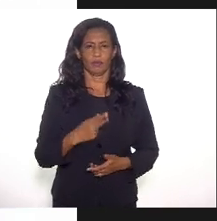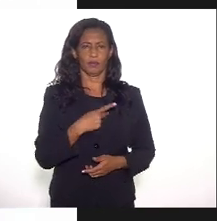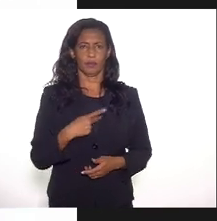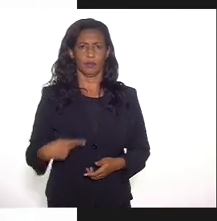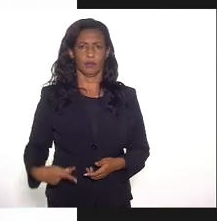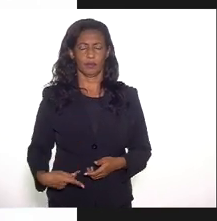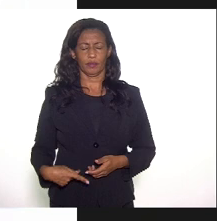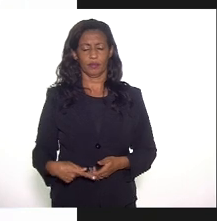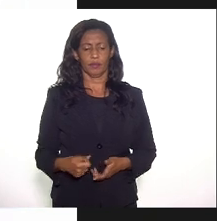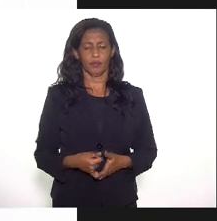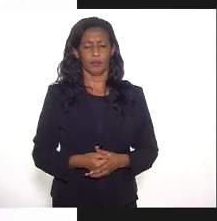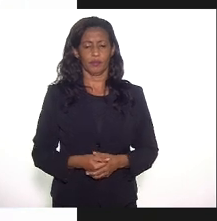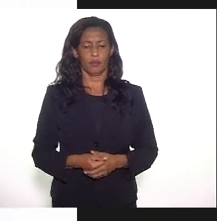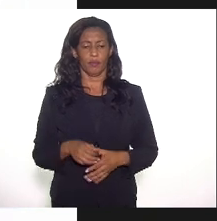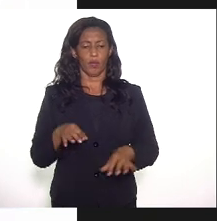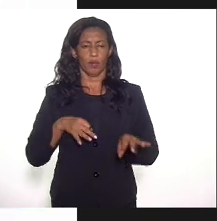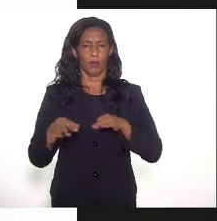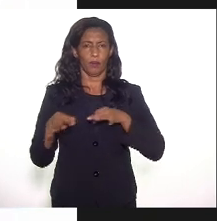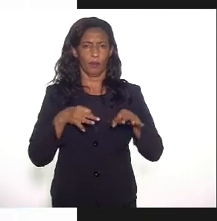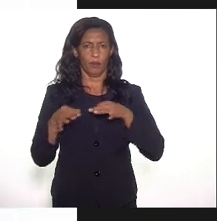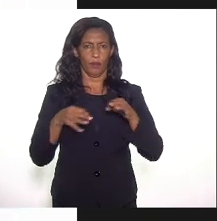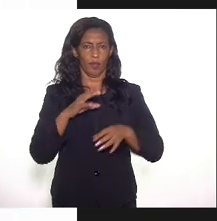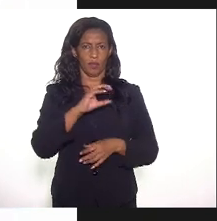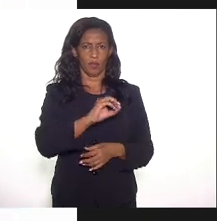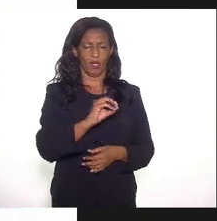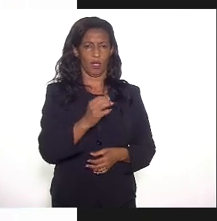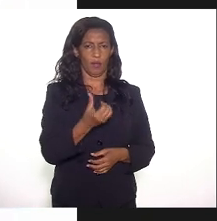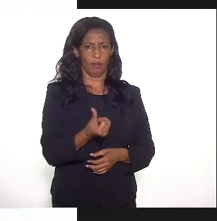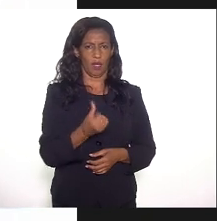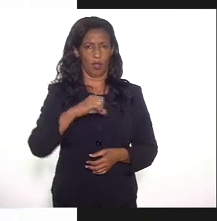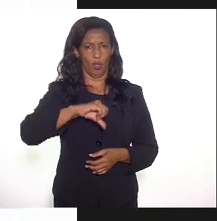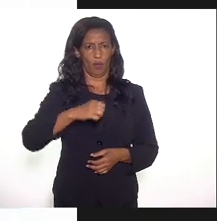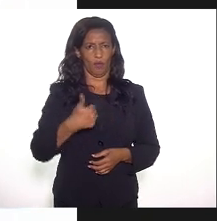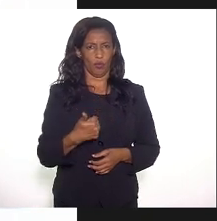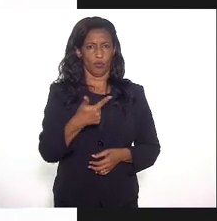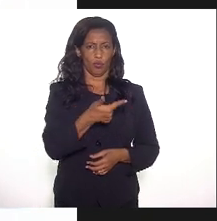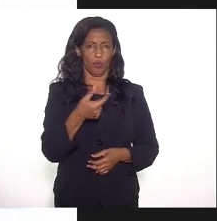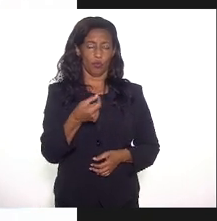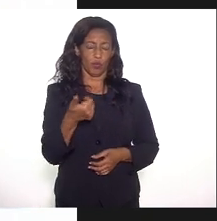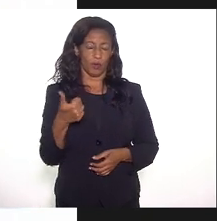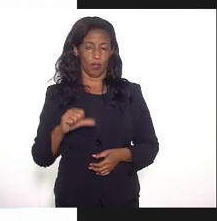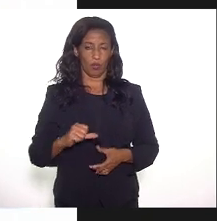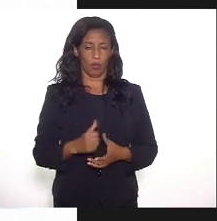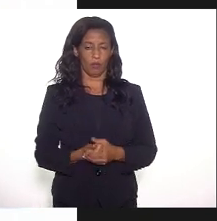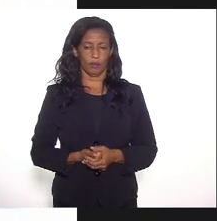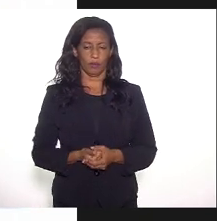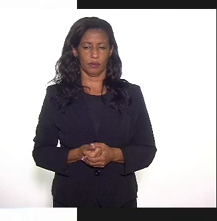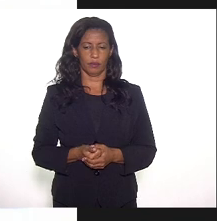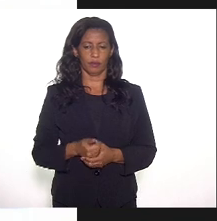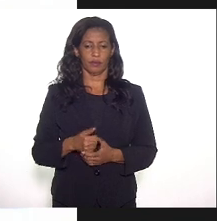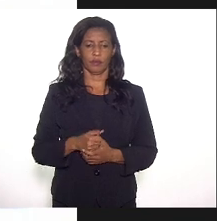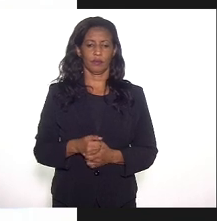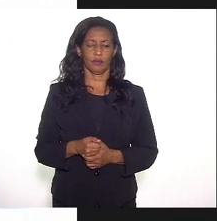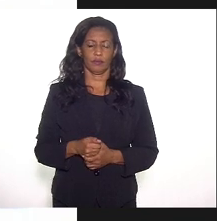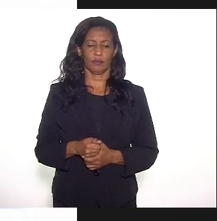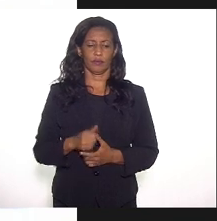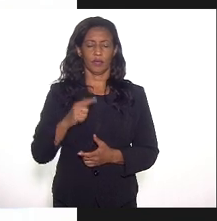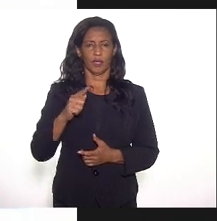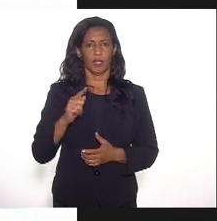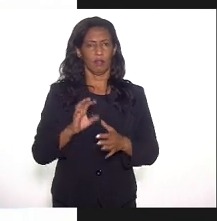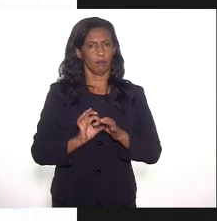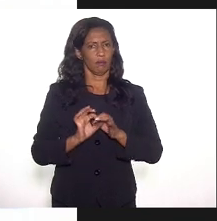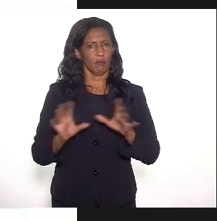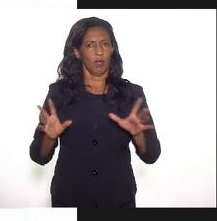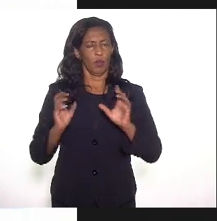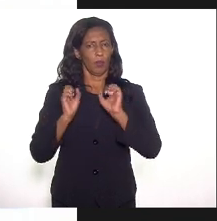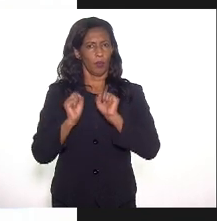André Ciliano, o projeto de 0691 de 2019, que ele autorizava o